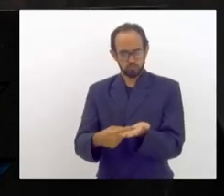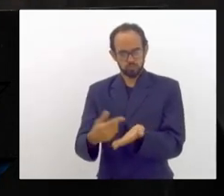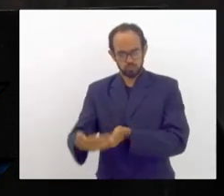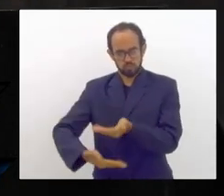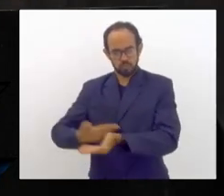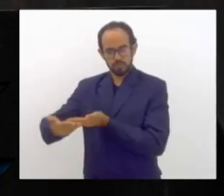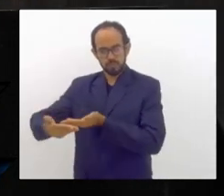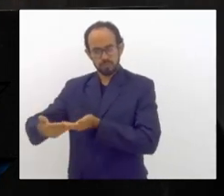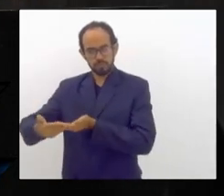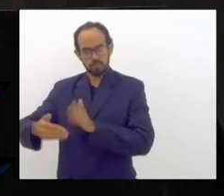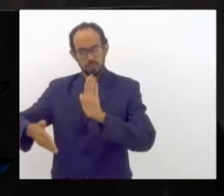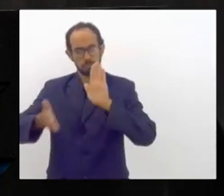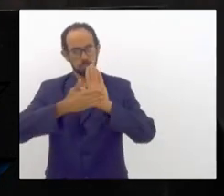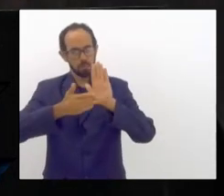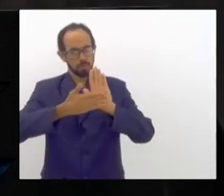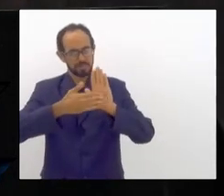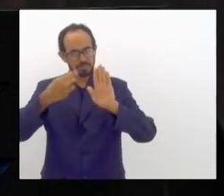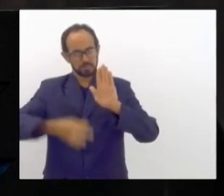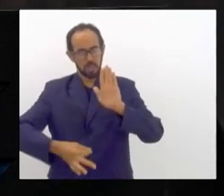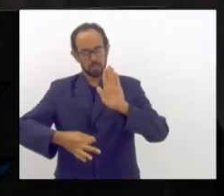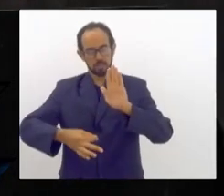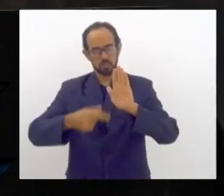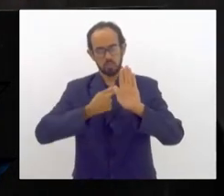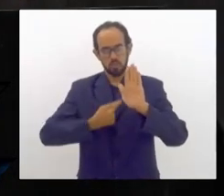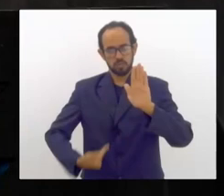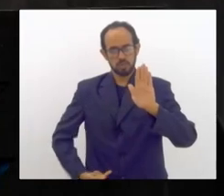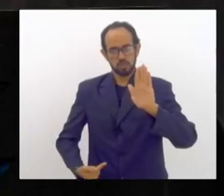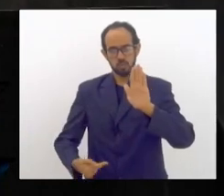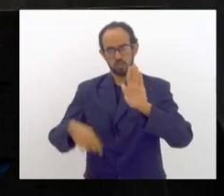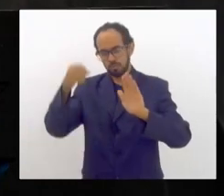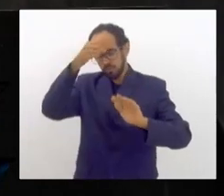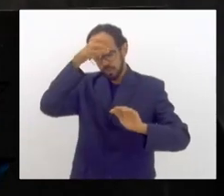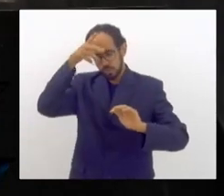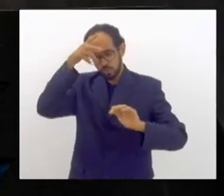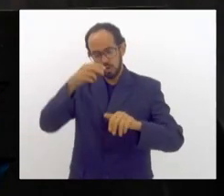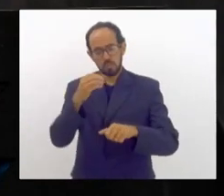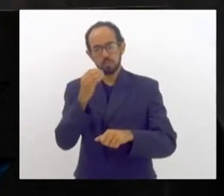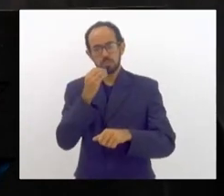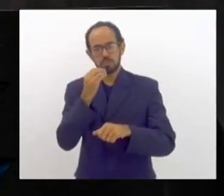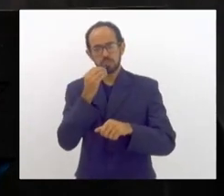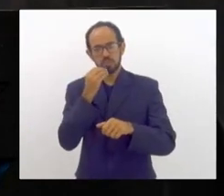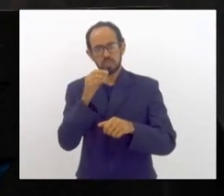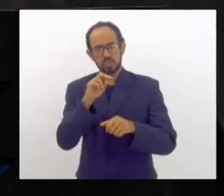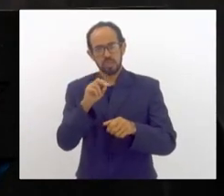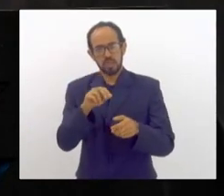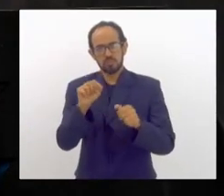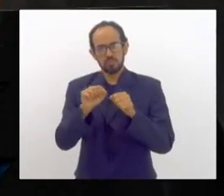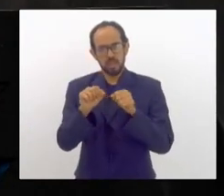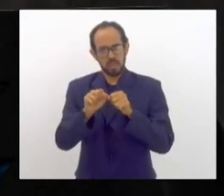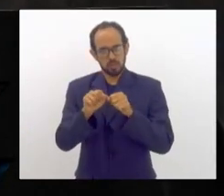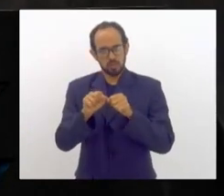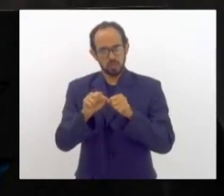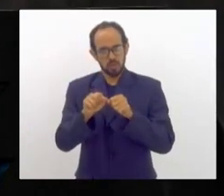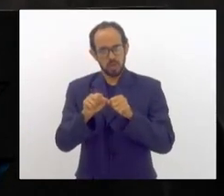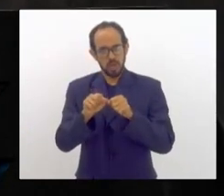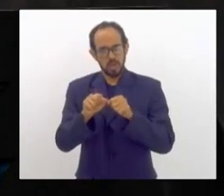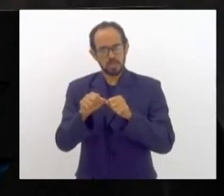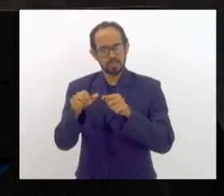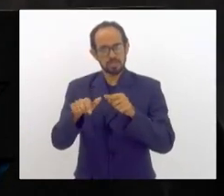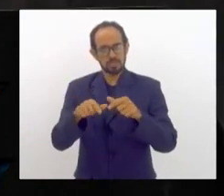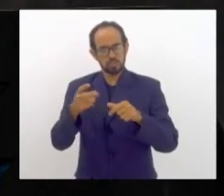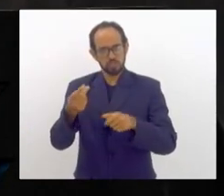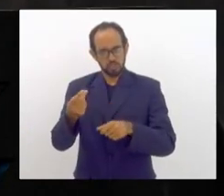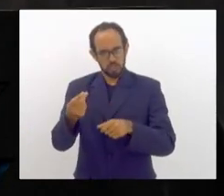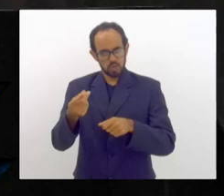por parte do governador, a prefeitura não poderia ter investido estes recursos que estão sendo usados nesses 3 locais em